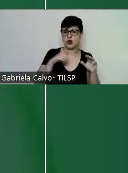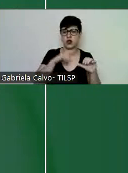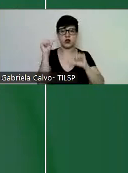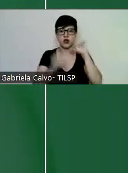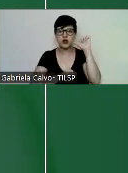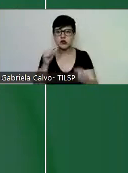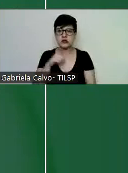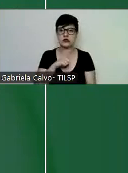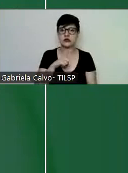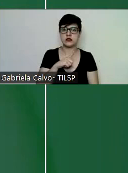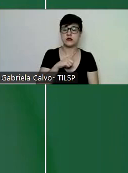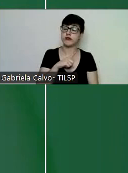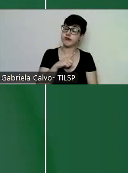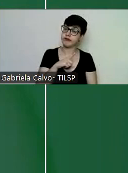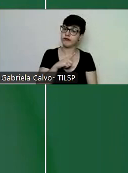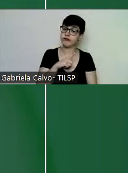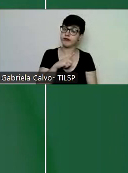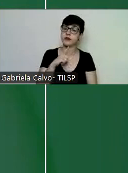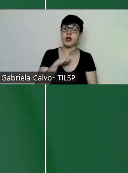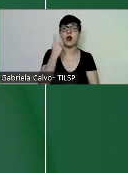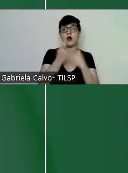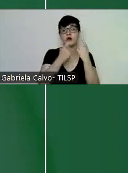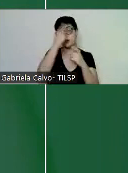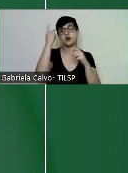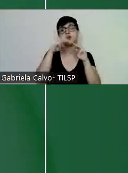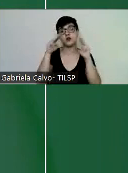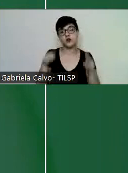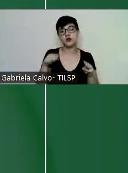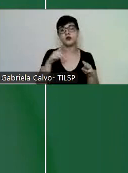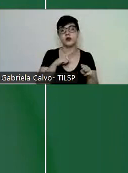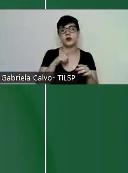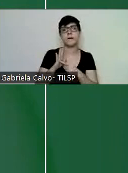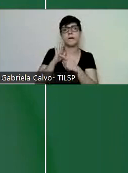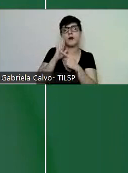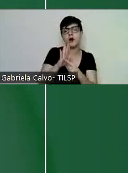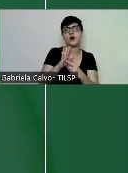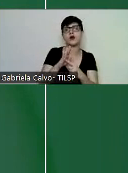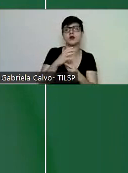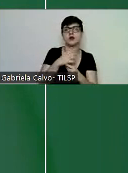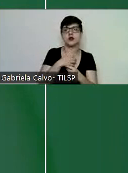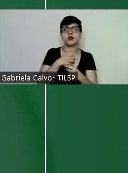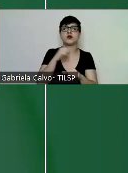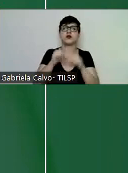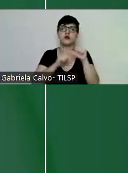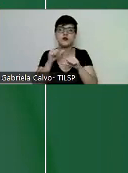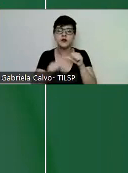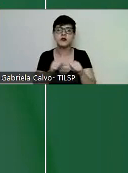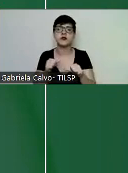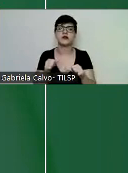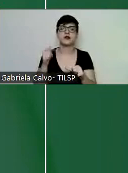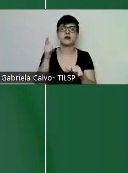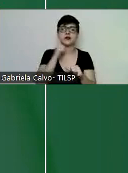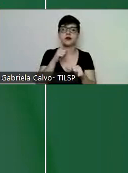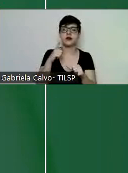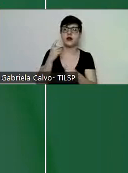ela marca um reconhecimento para alguns elementos dos museus que já vinham aparecendo como traços de transformação nas